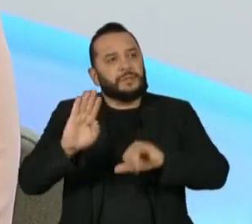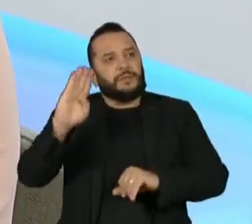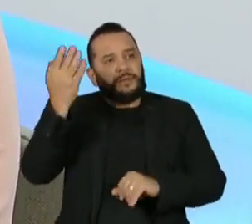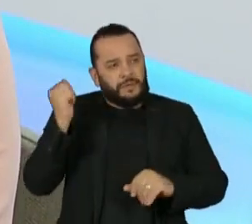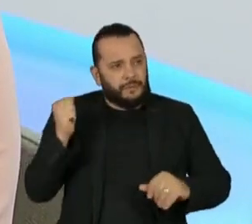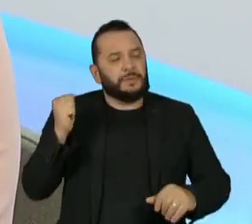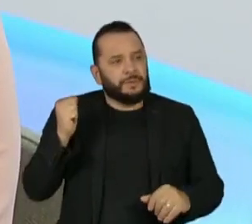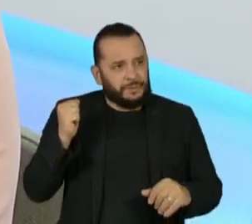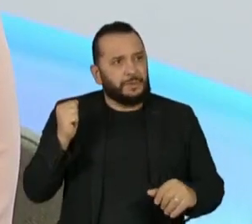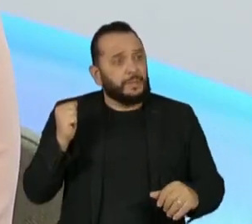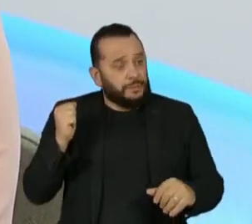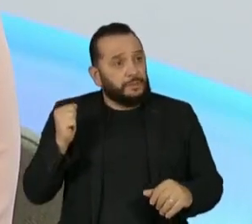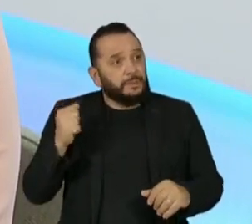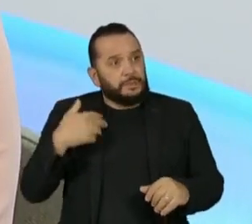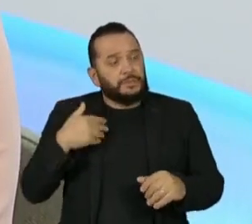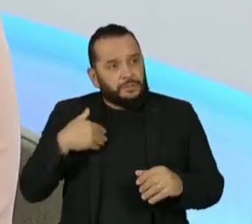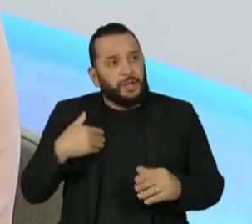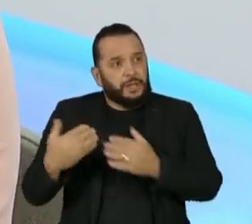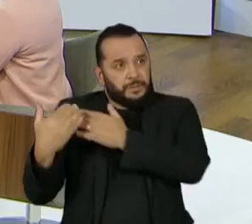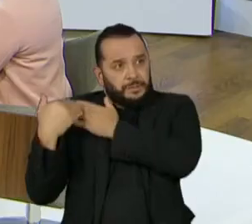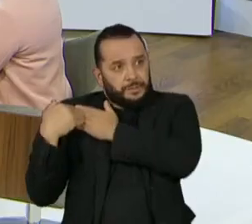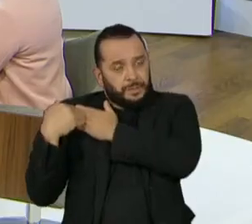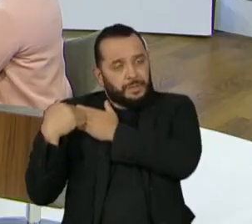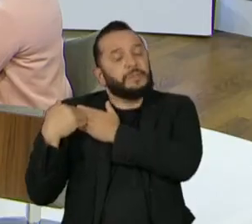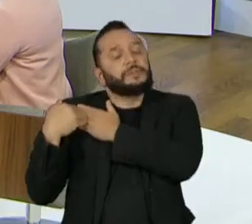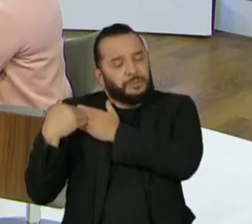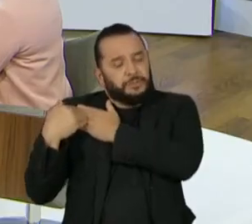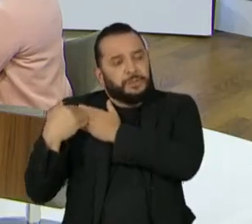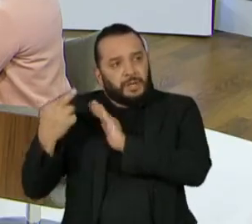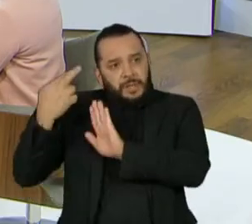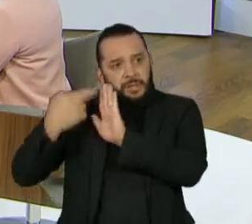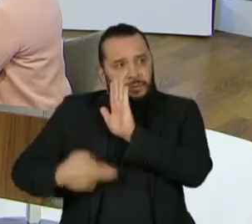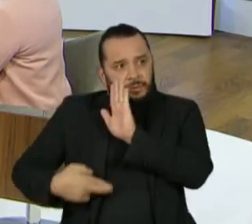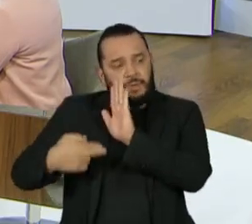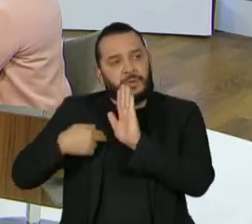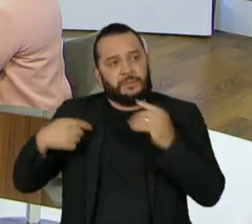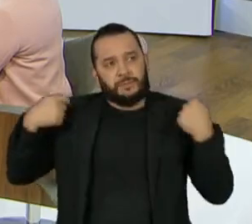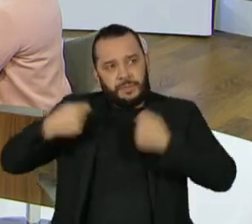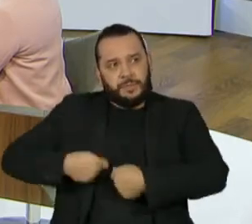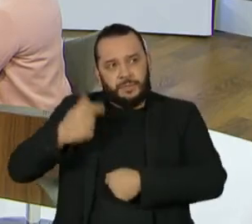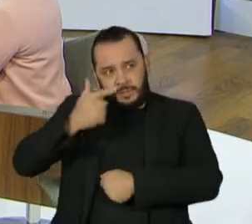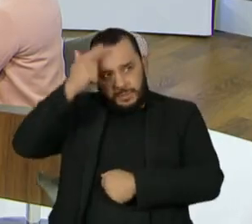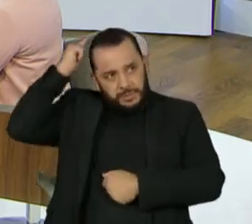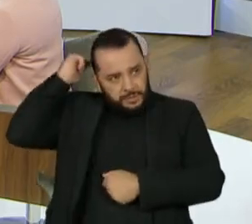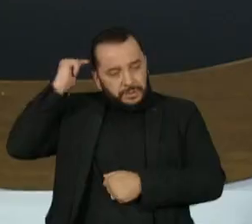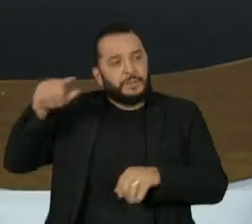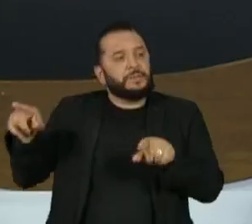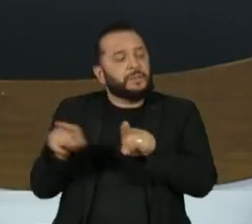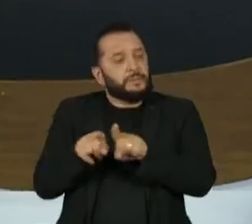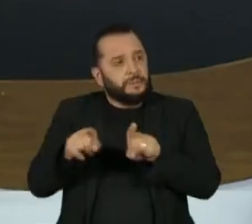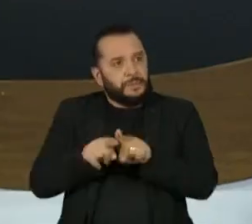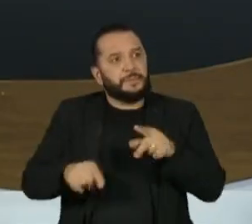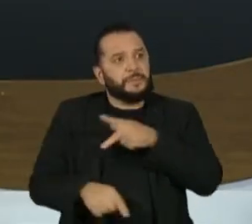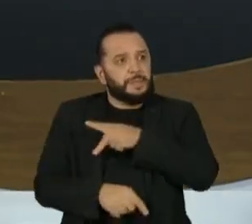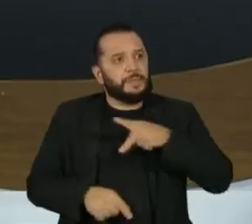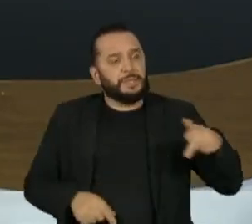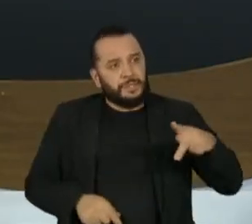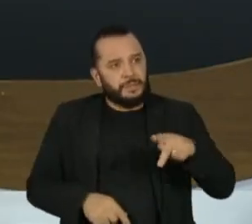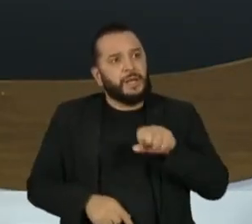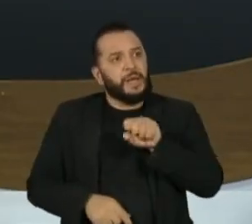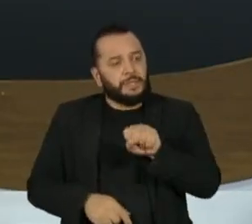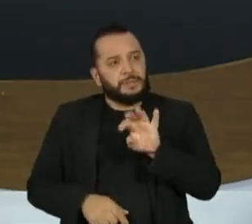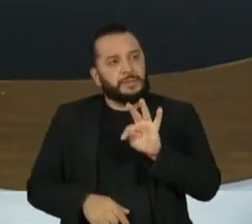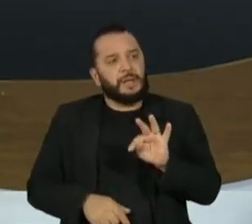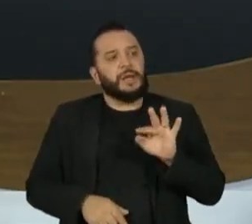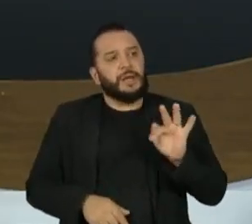foi dado ao ministro Alexandre de Moraes como relator pelo então presidente do Supremo, Dias Toffoli, e que lhe dava ali